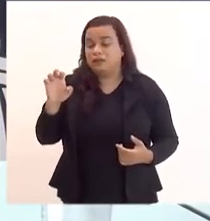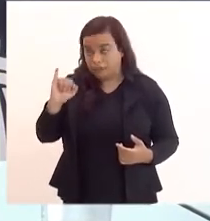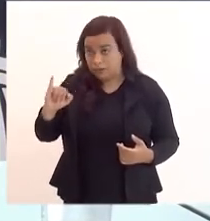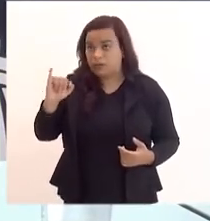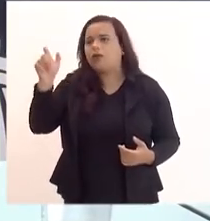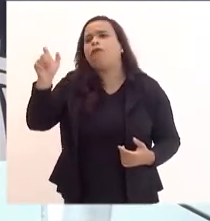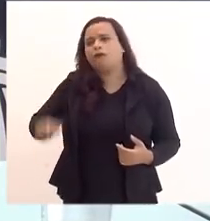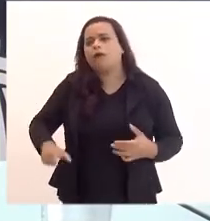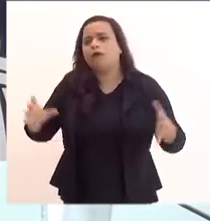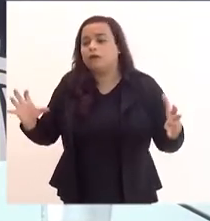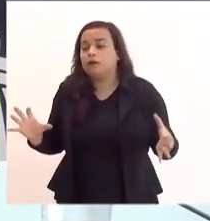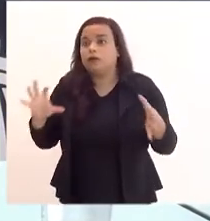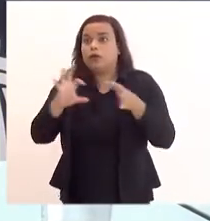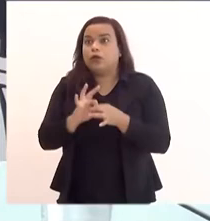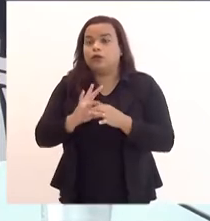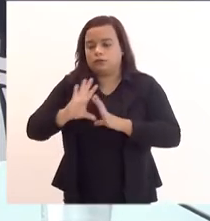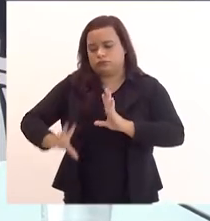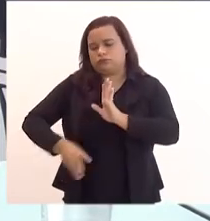uma emenda